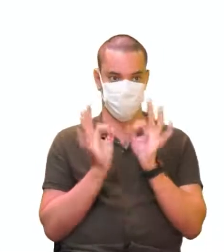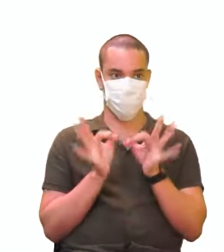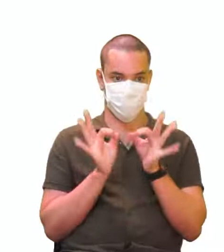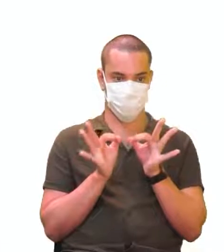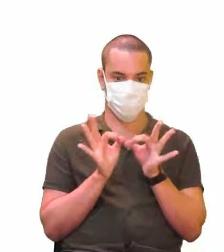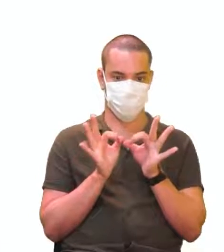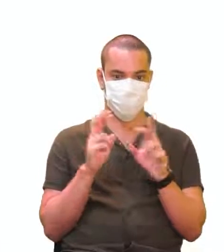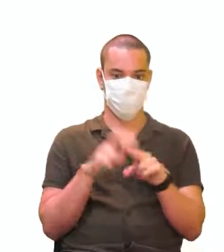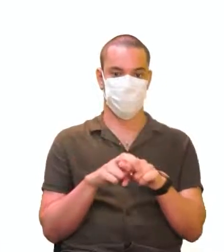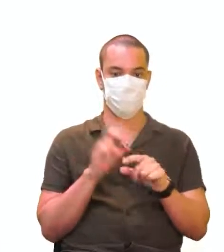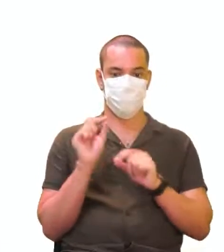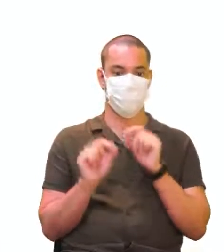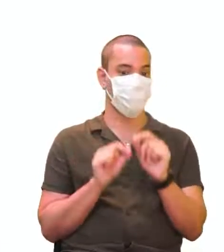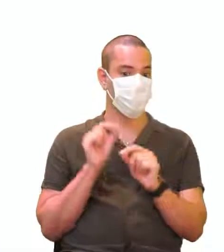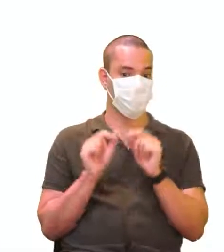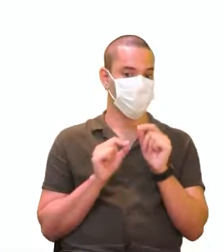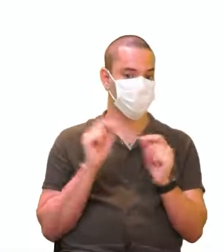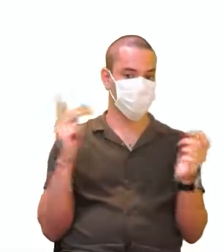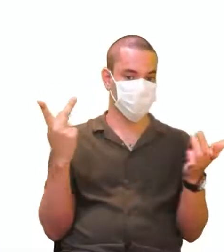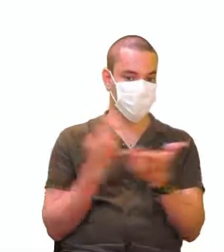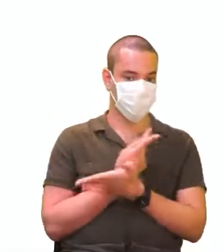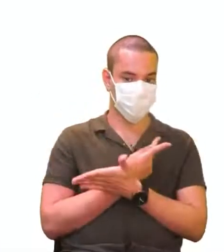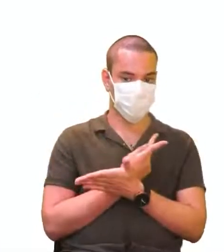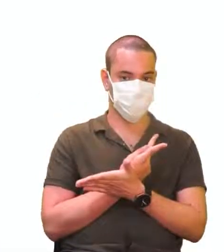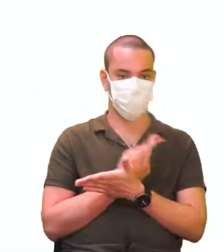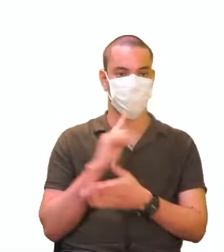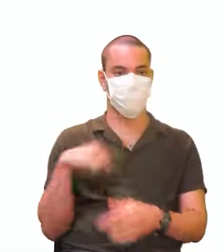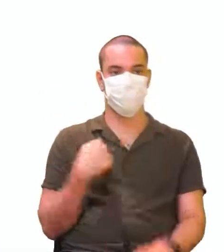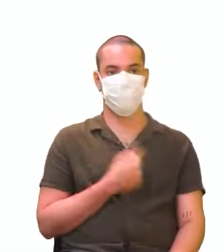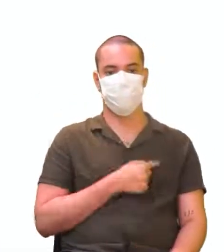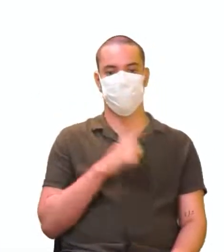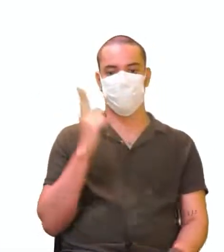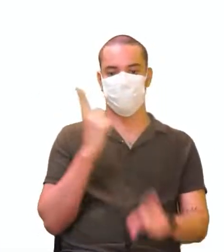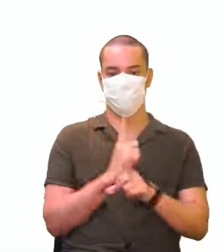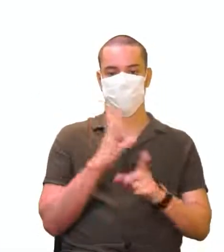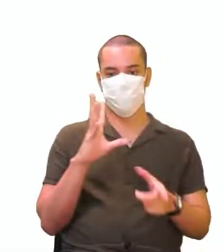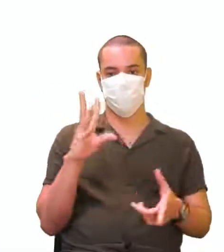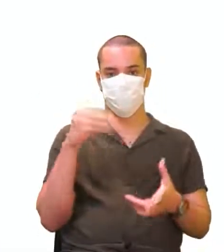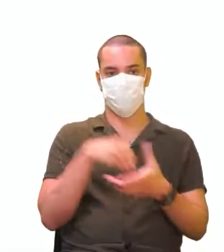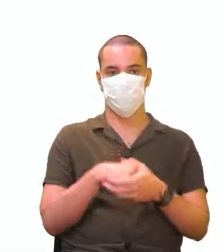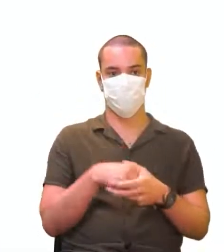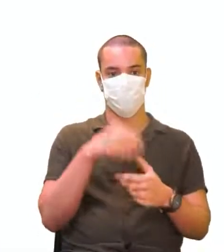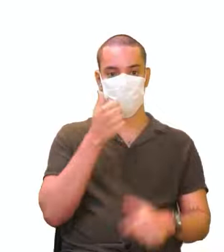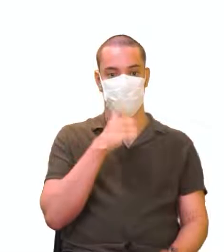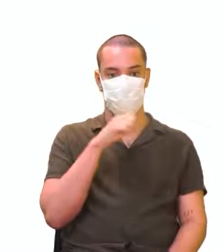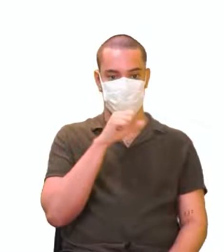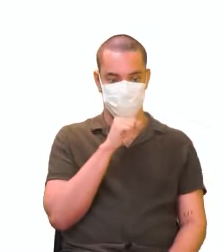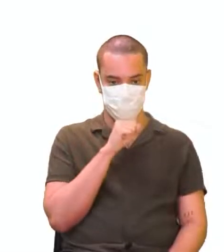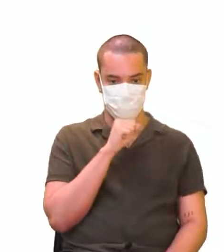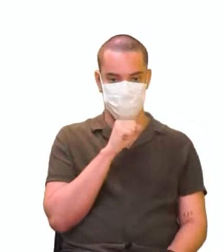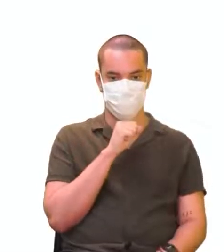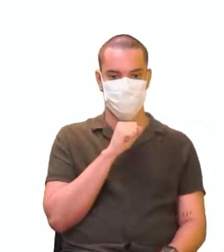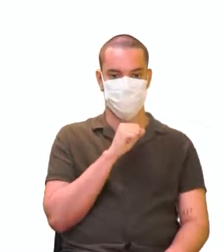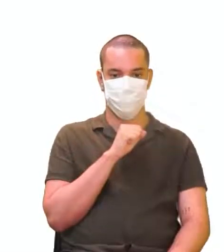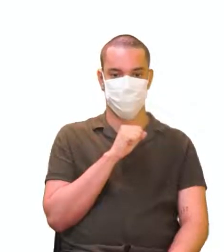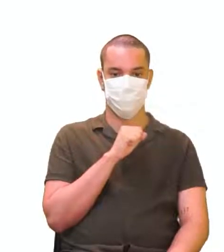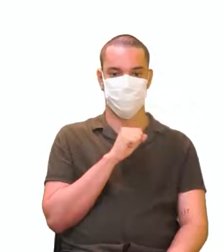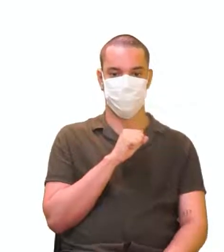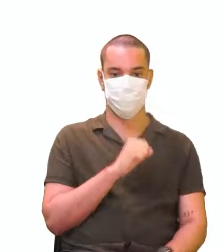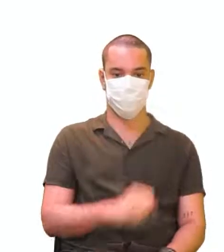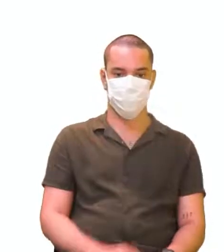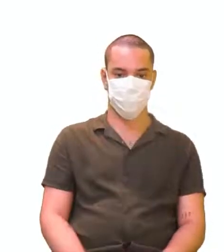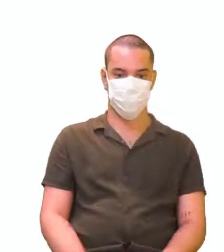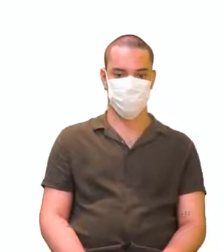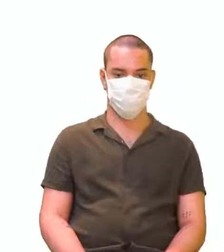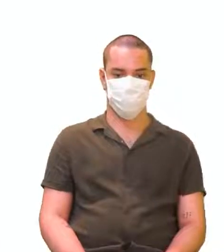Isso. Então, vamos dizer que esse Izão, Bzão veio já da mãe, tá?